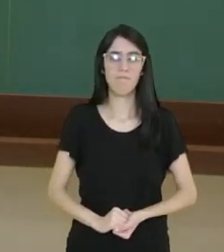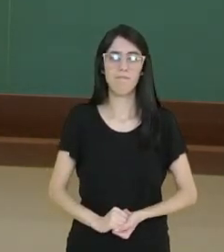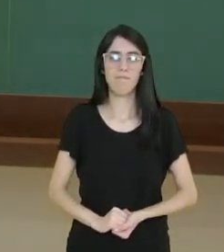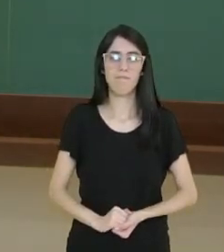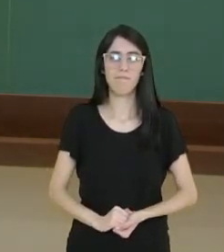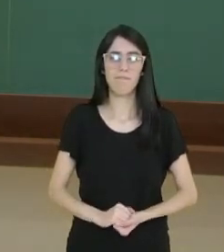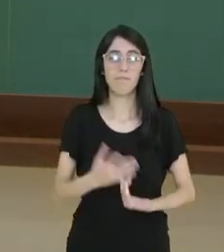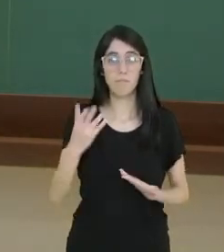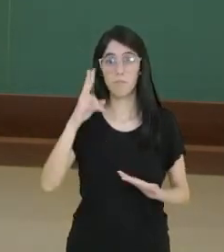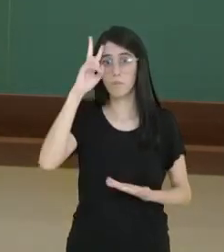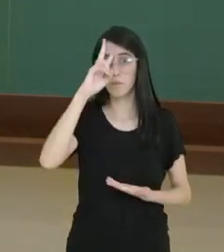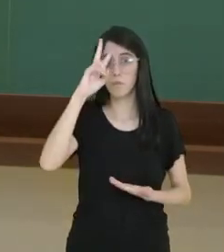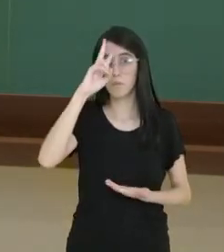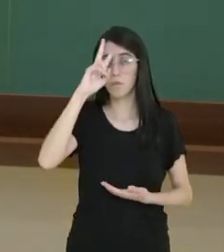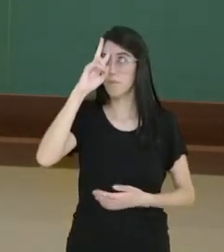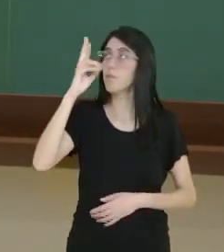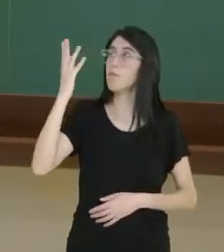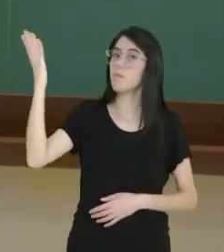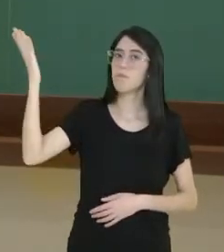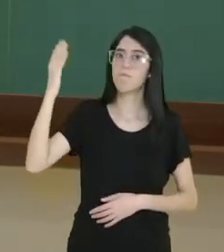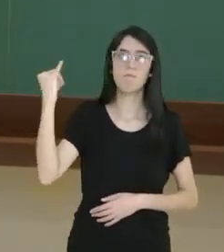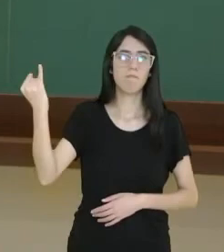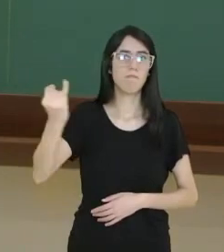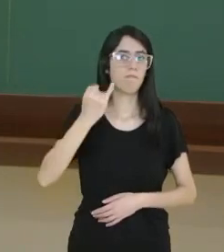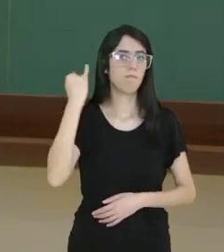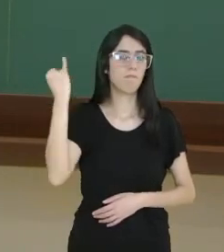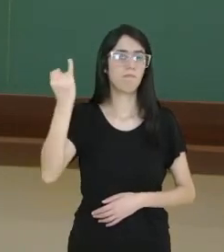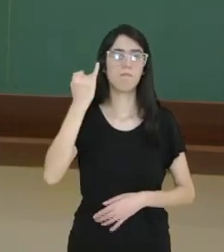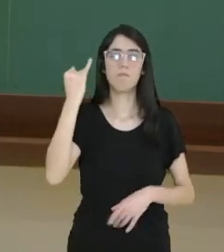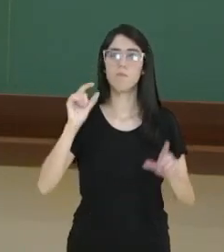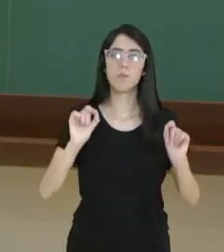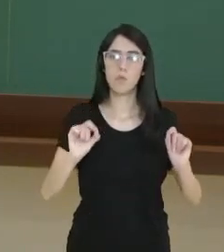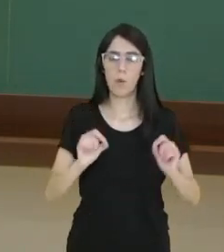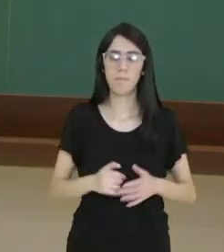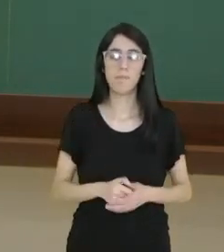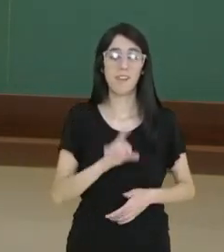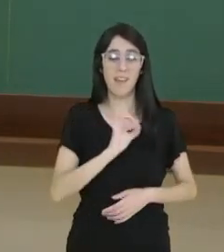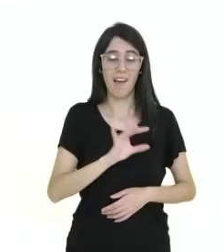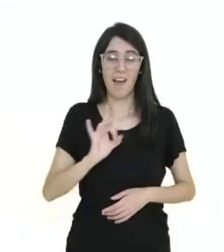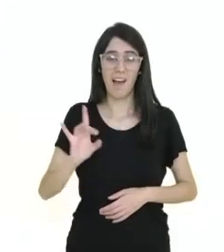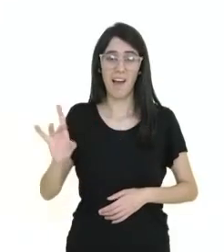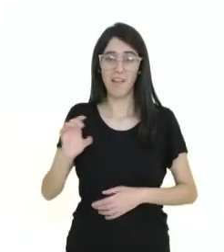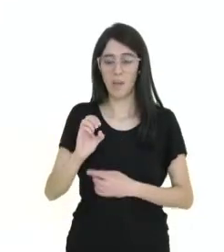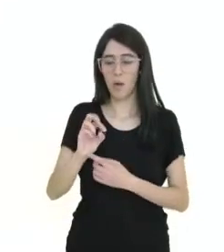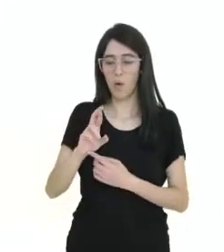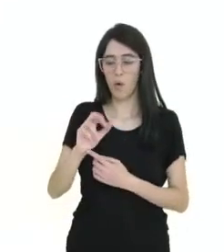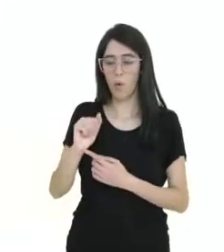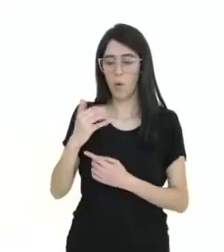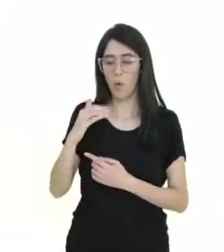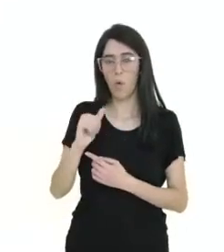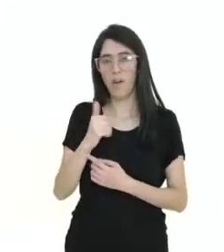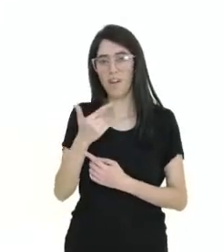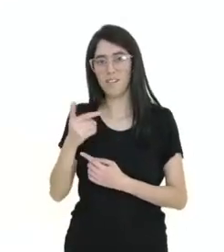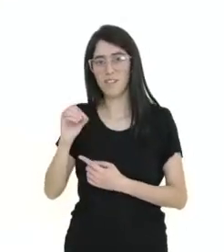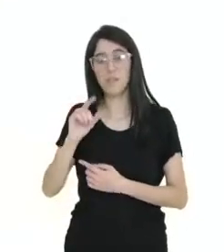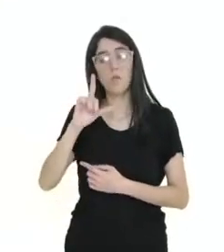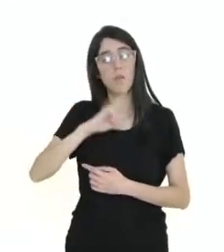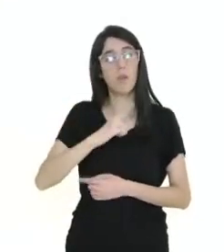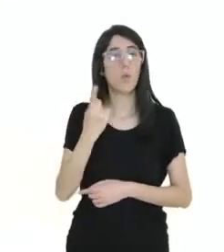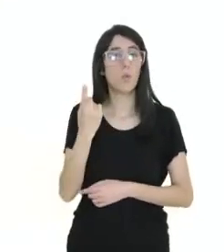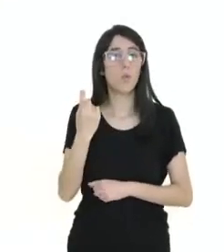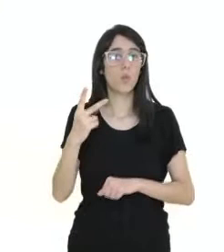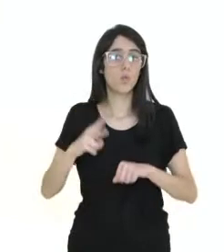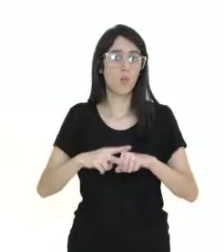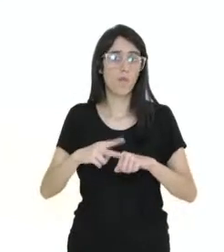Vamos relembrar aqui uma situação bem importante, né? Então, cada oração é organizada por um único verbo ou ainda